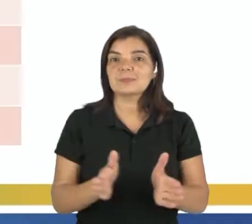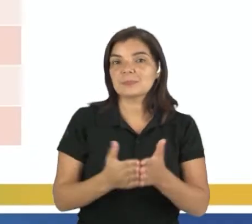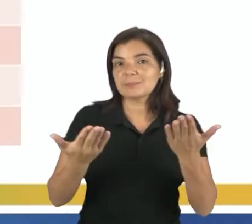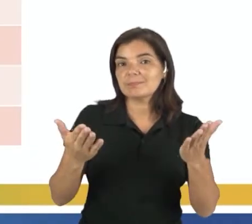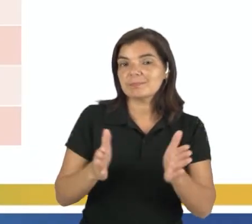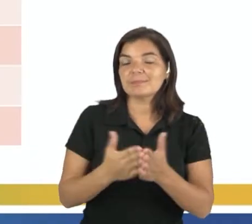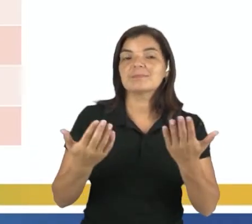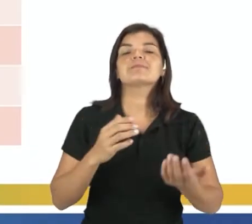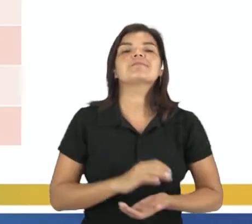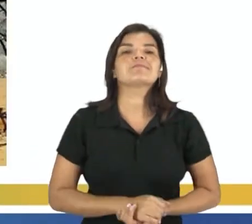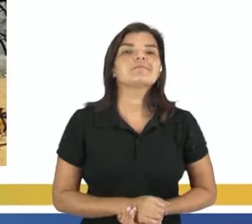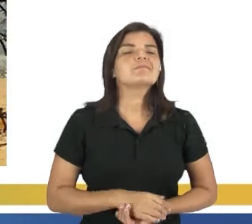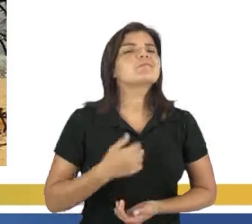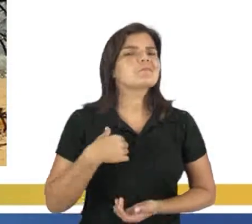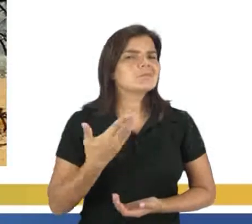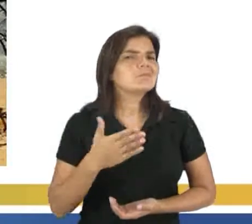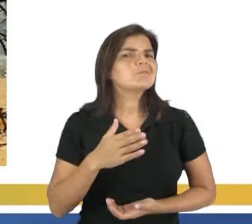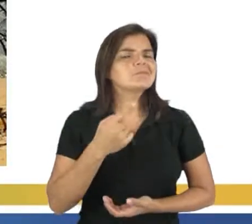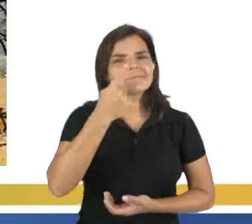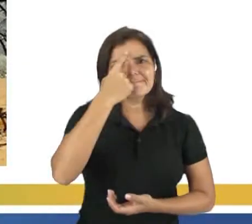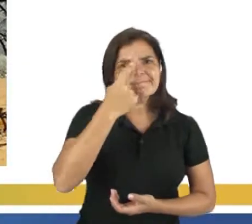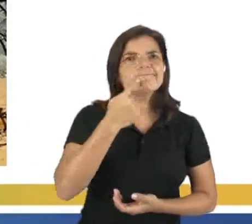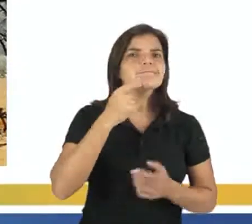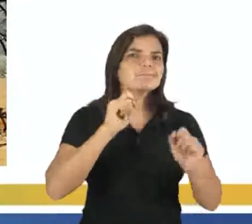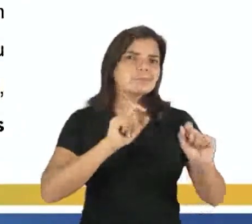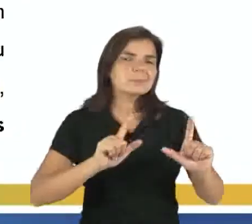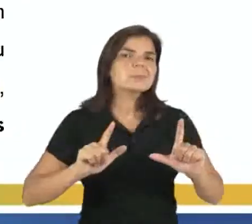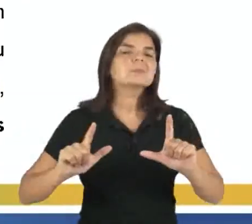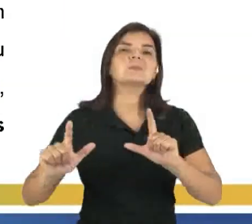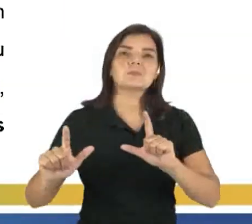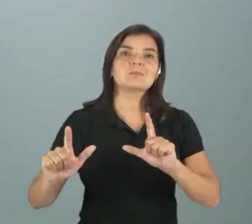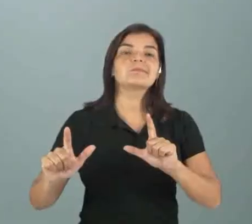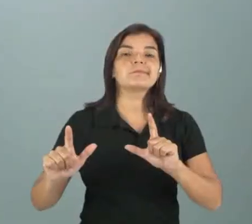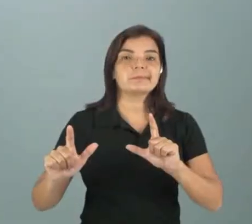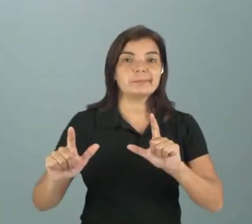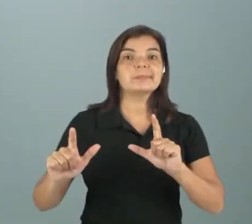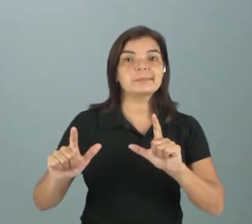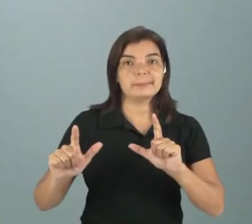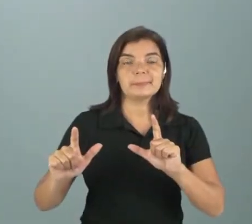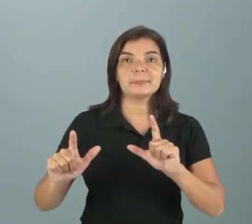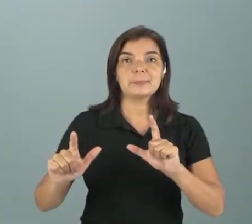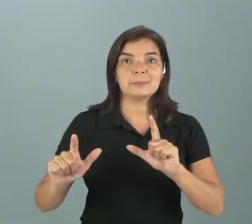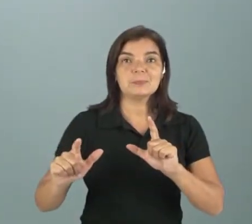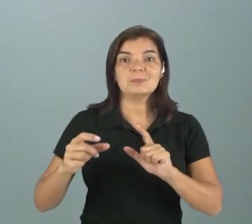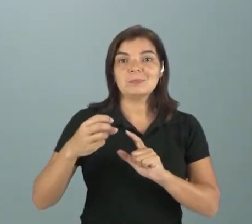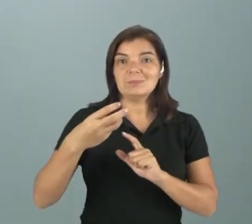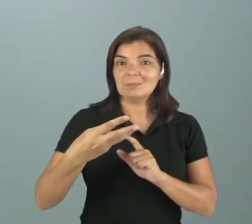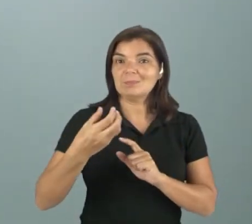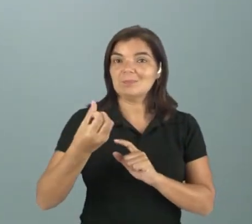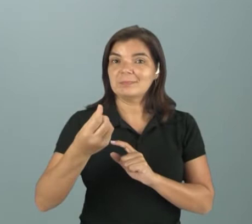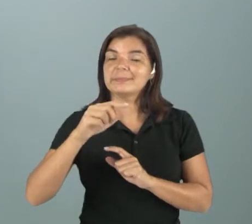75,5% de pobres. E eu creio que pela essa condição dessa moradia, ela está nessa situação de